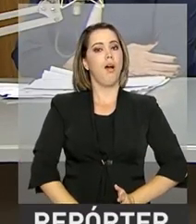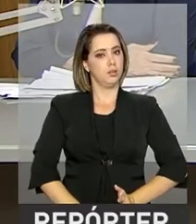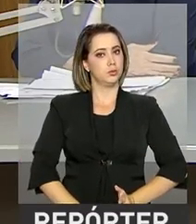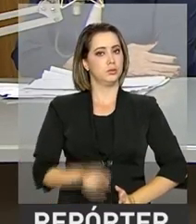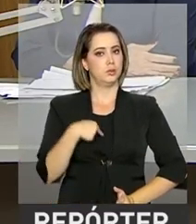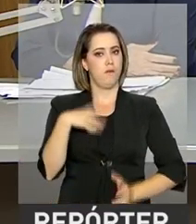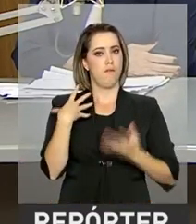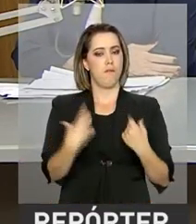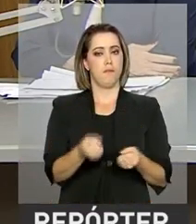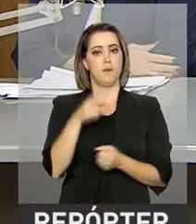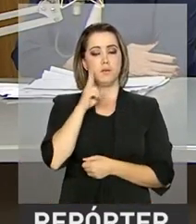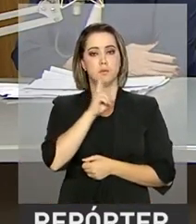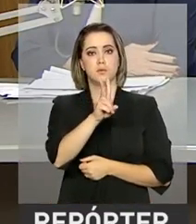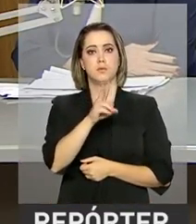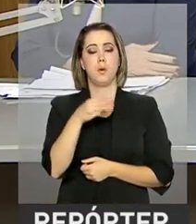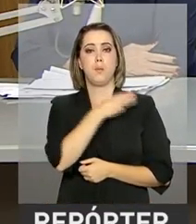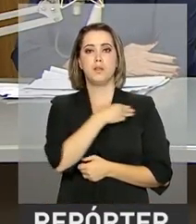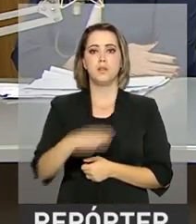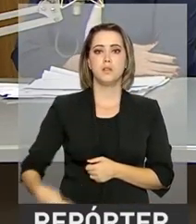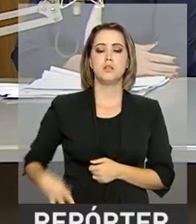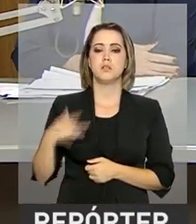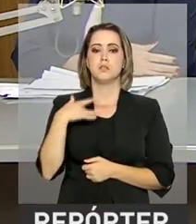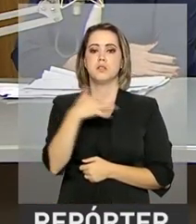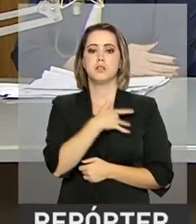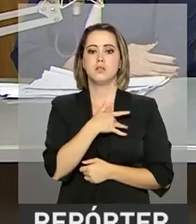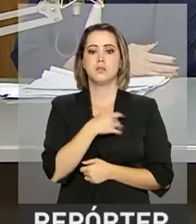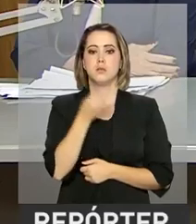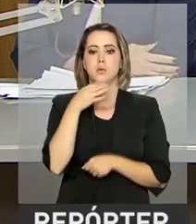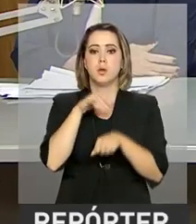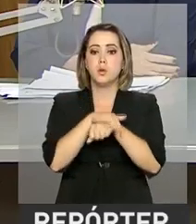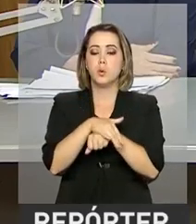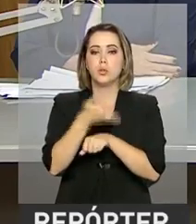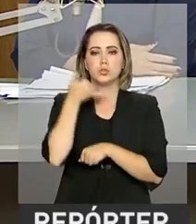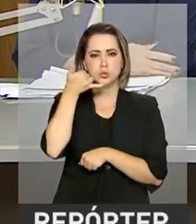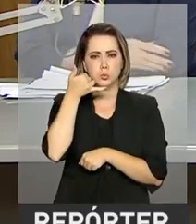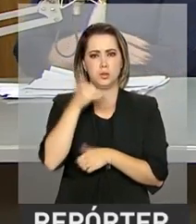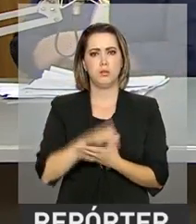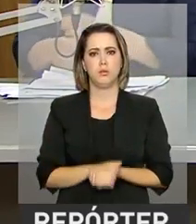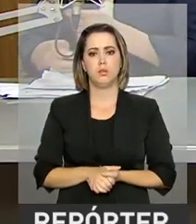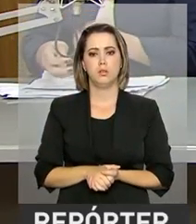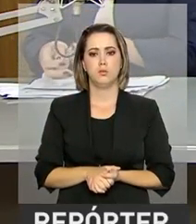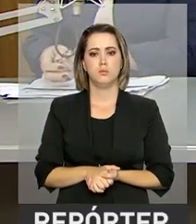com o ministro da Saúde, Ricardo Barros. Boa noite, ministro.